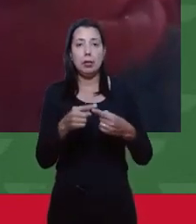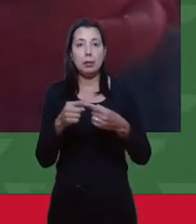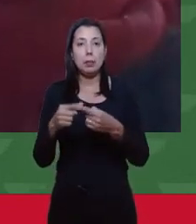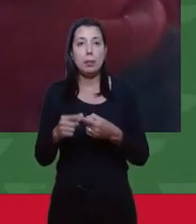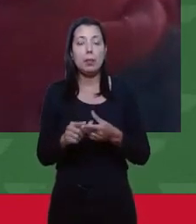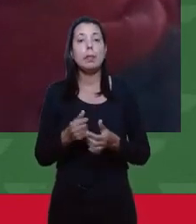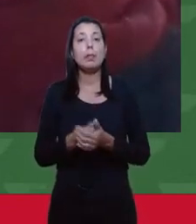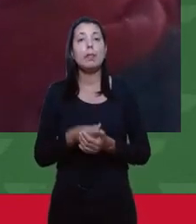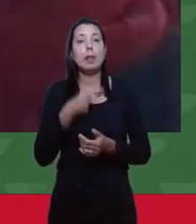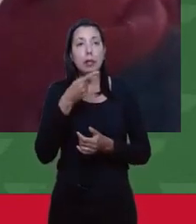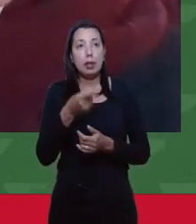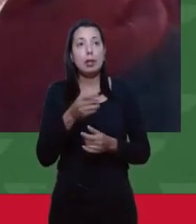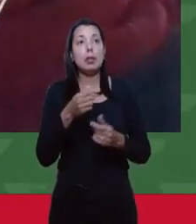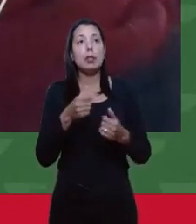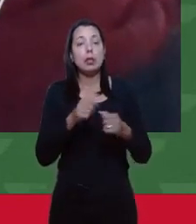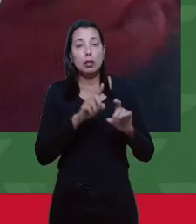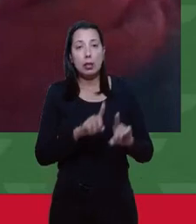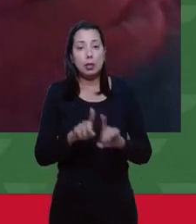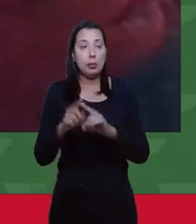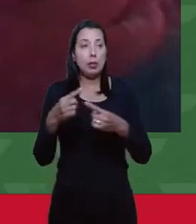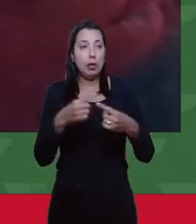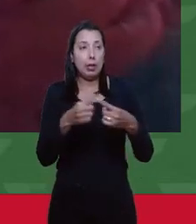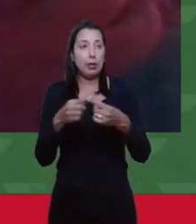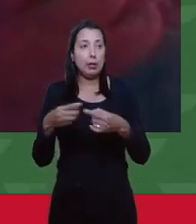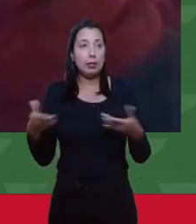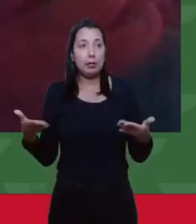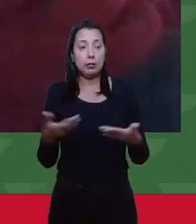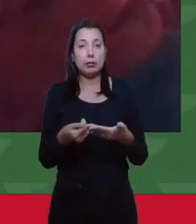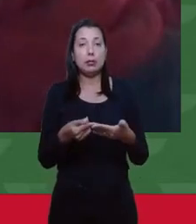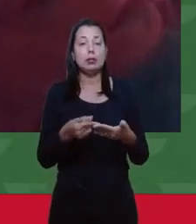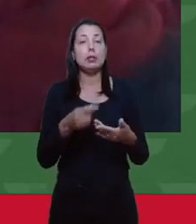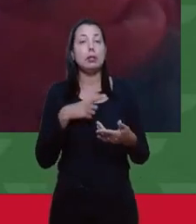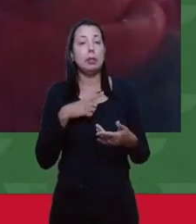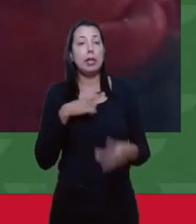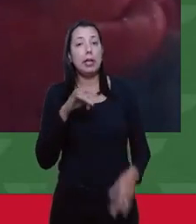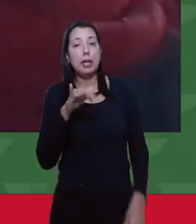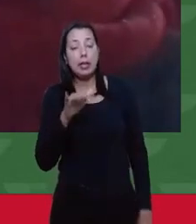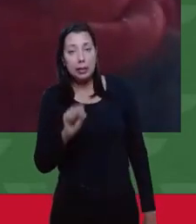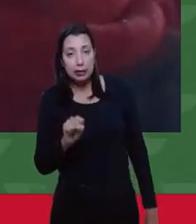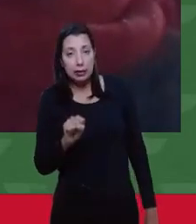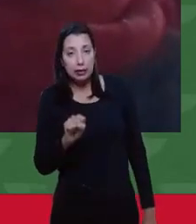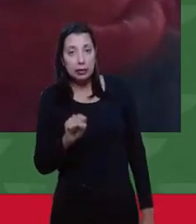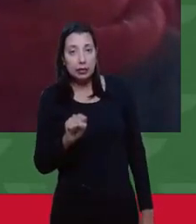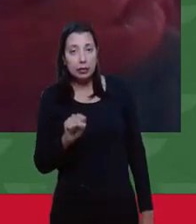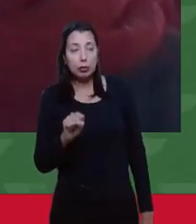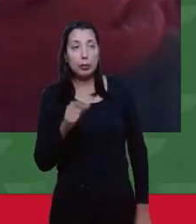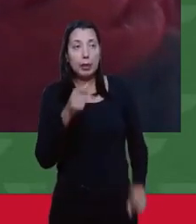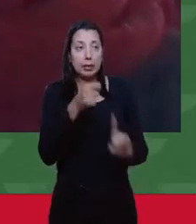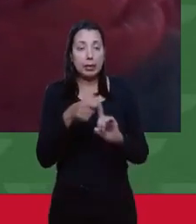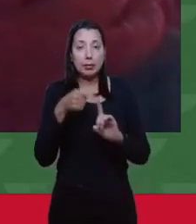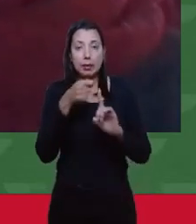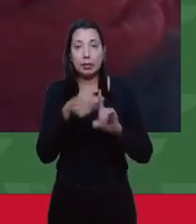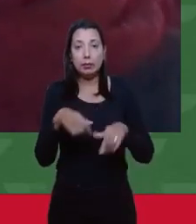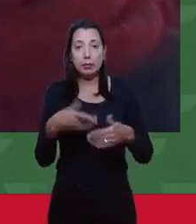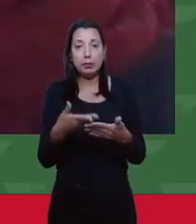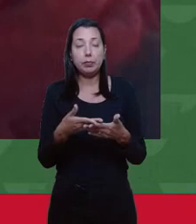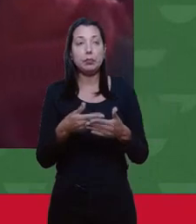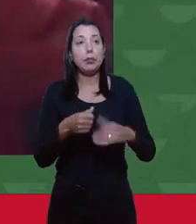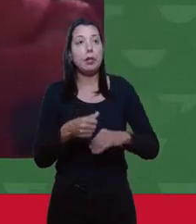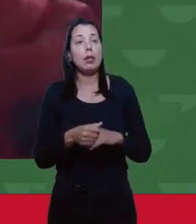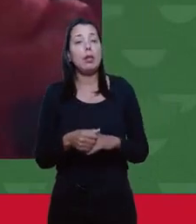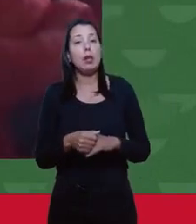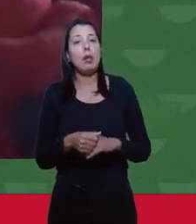falando, e poder estar com Janaína, poder estar com Luziane Lins, minhas amigas, companheiras